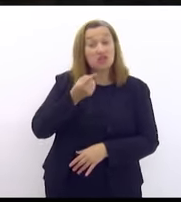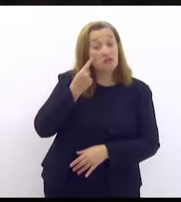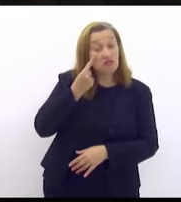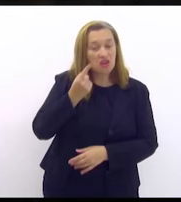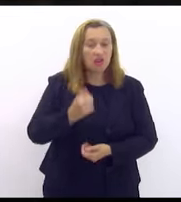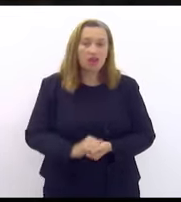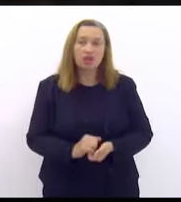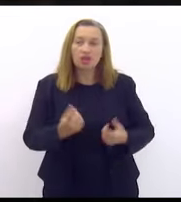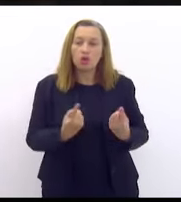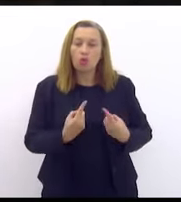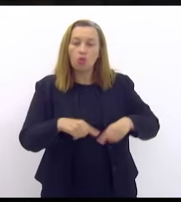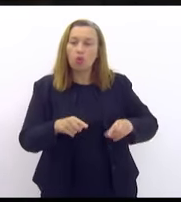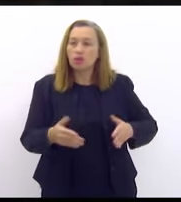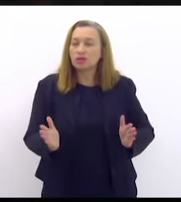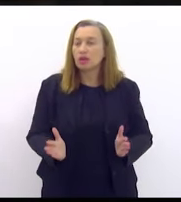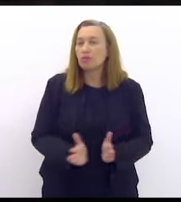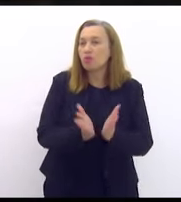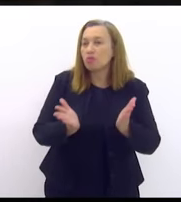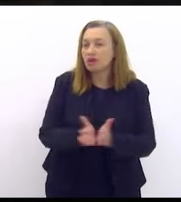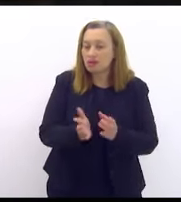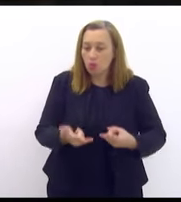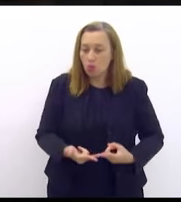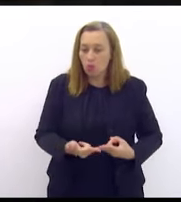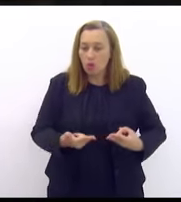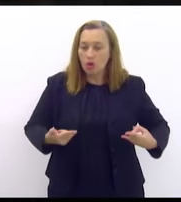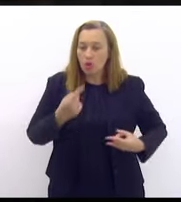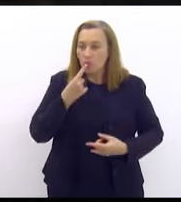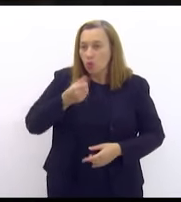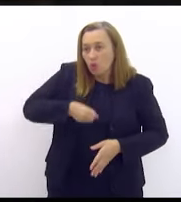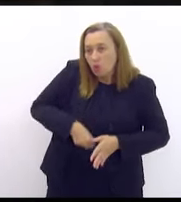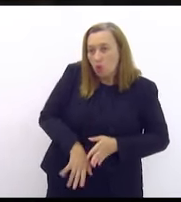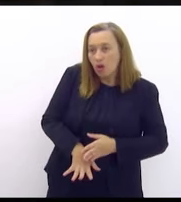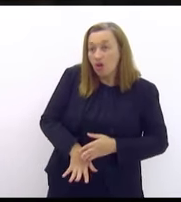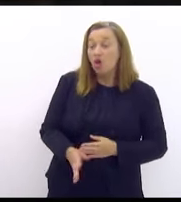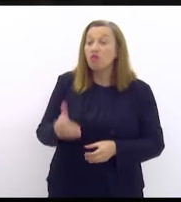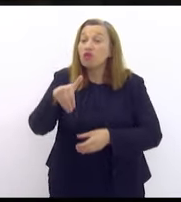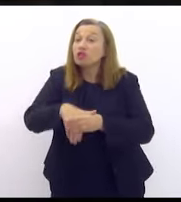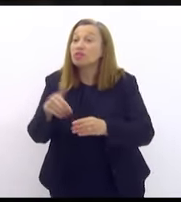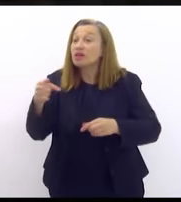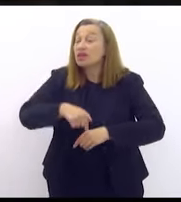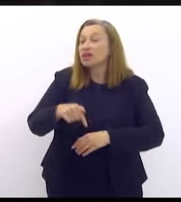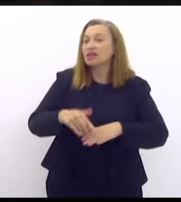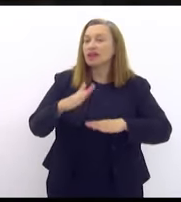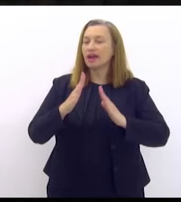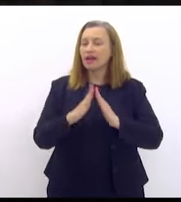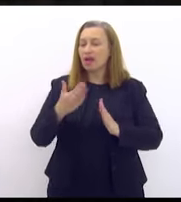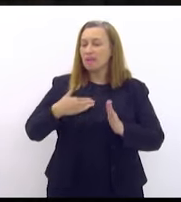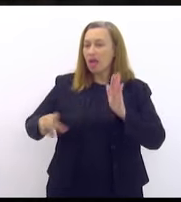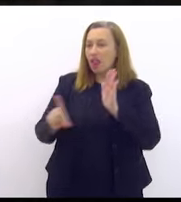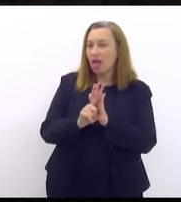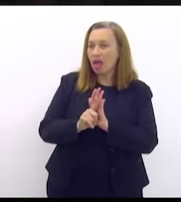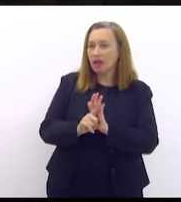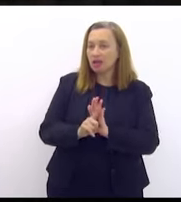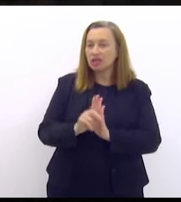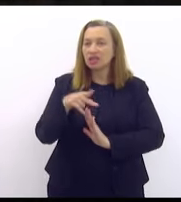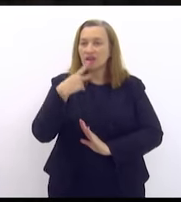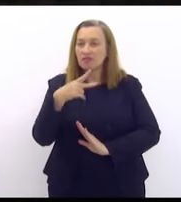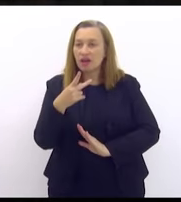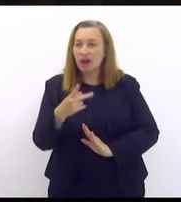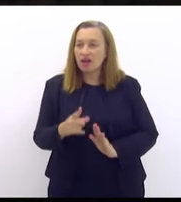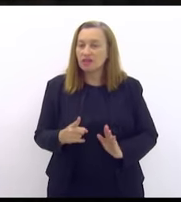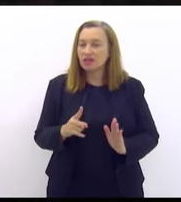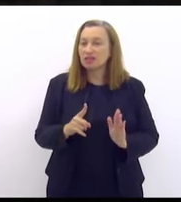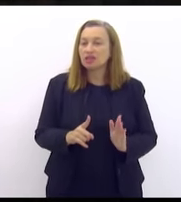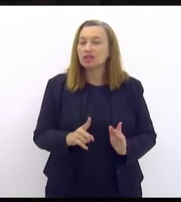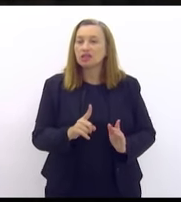o combate à pobreza menstrual. Votamos aqui na casa recentemente a revogação da minha lei, que trazia isenção fiscal